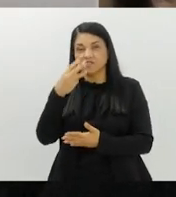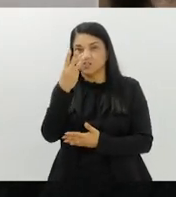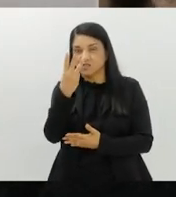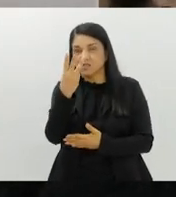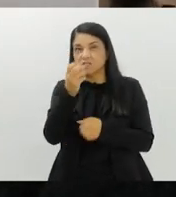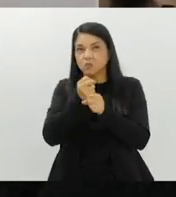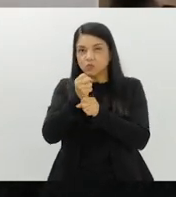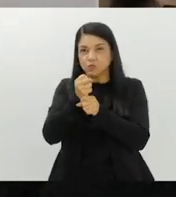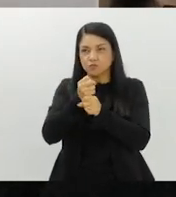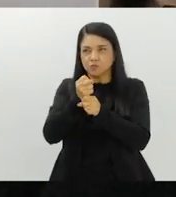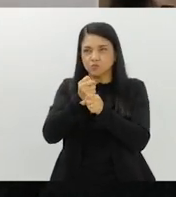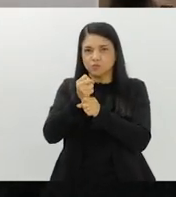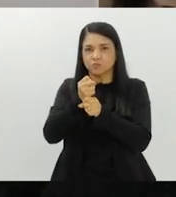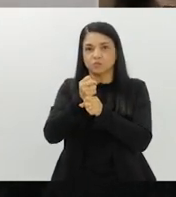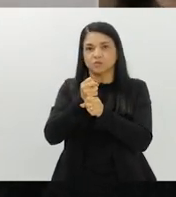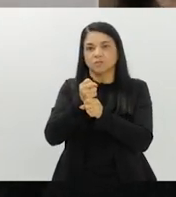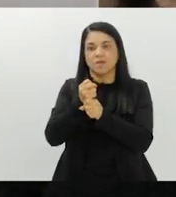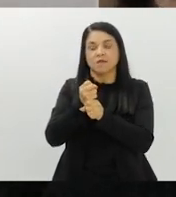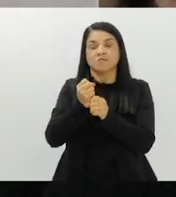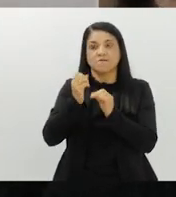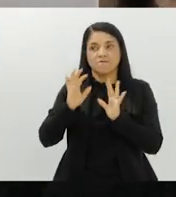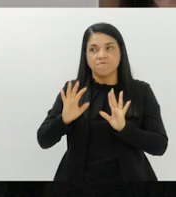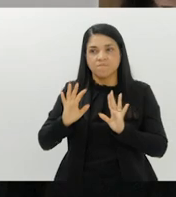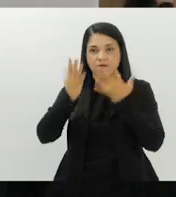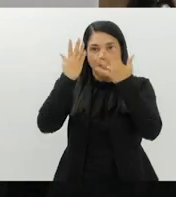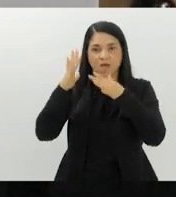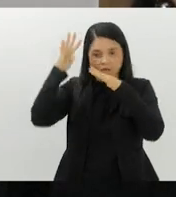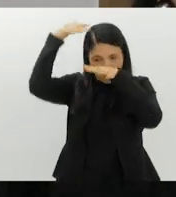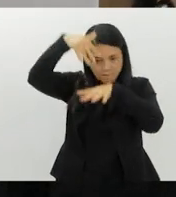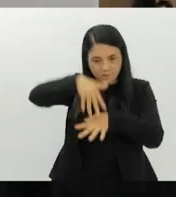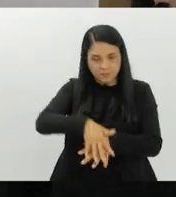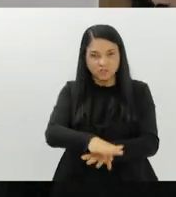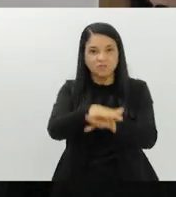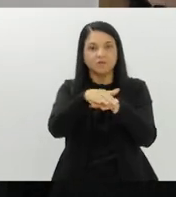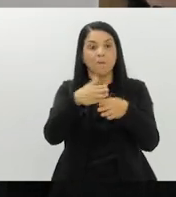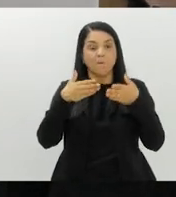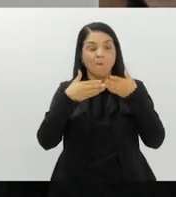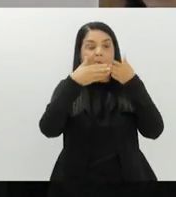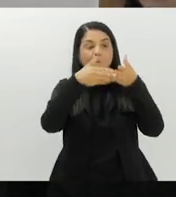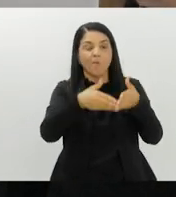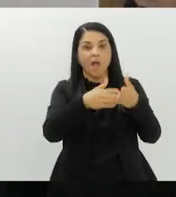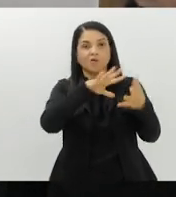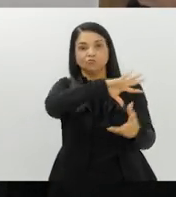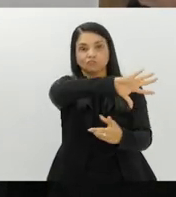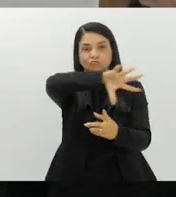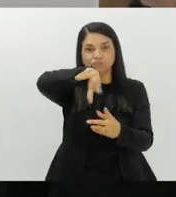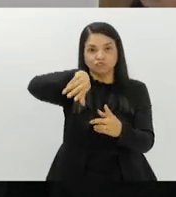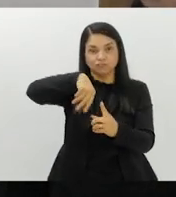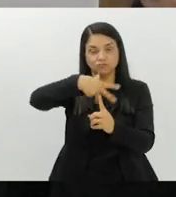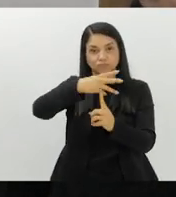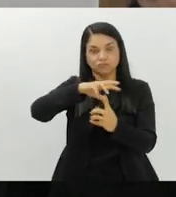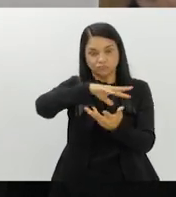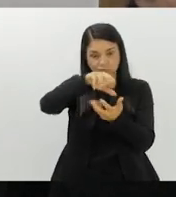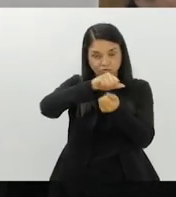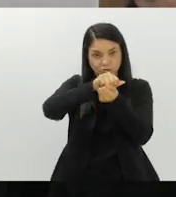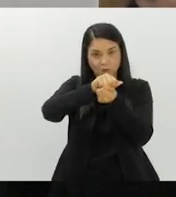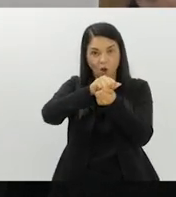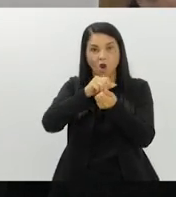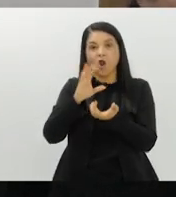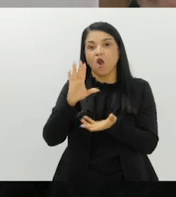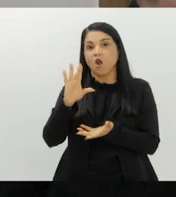de Iemanjá, nós fizemos um barco com sustentabilidade, feito de cola